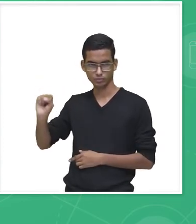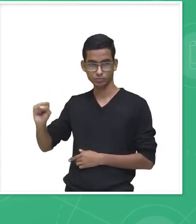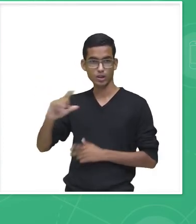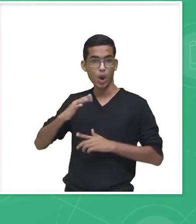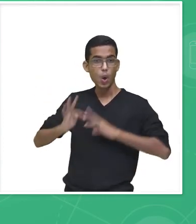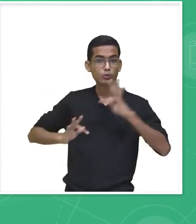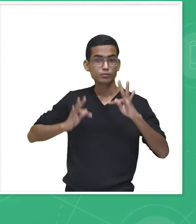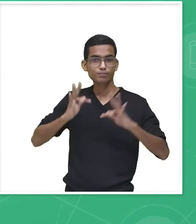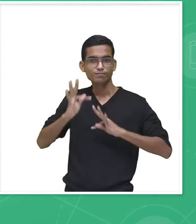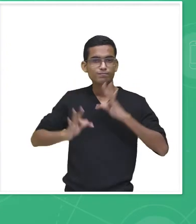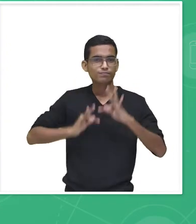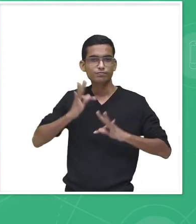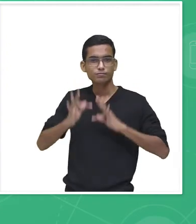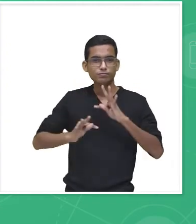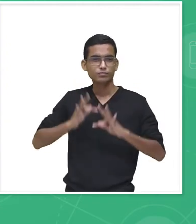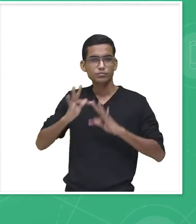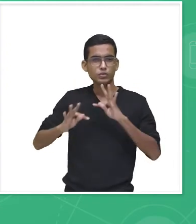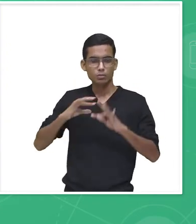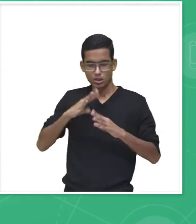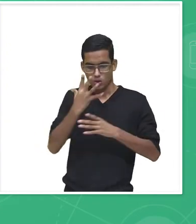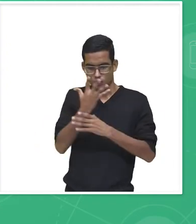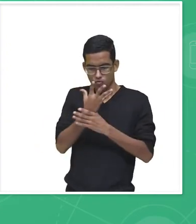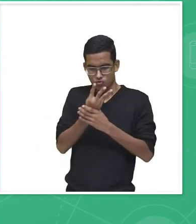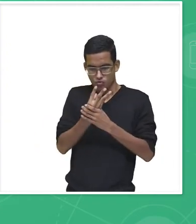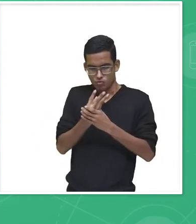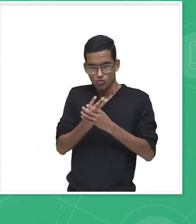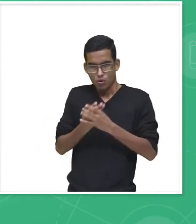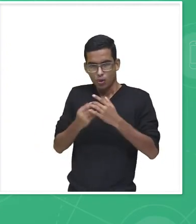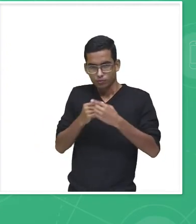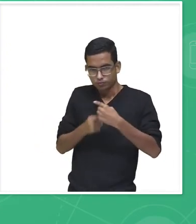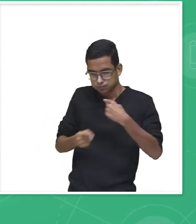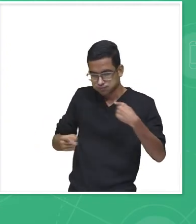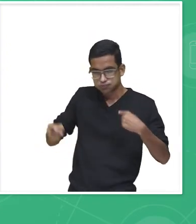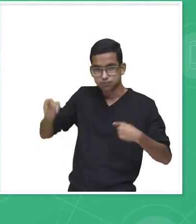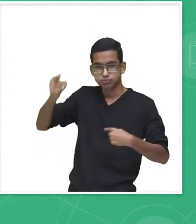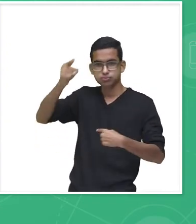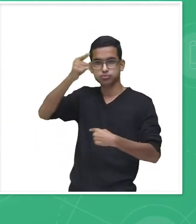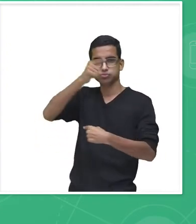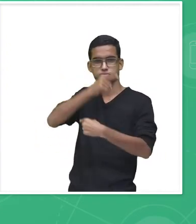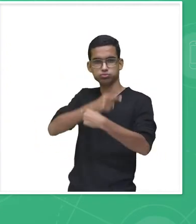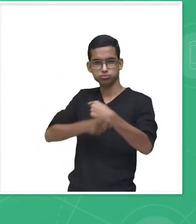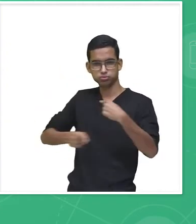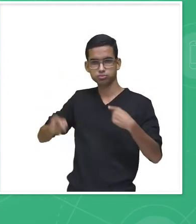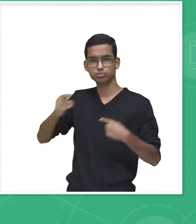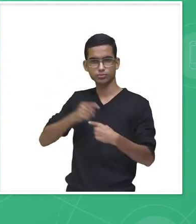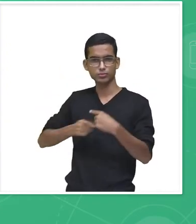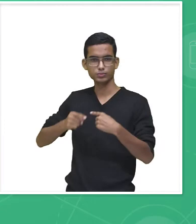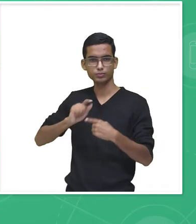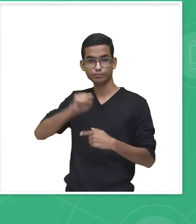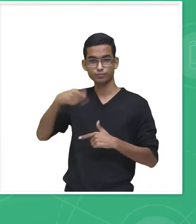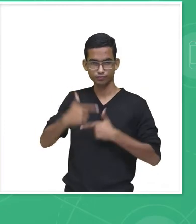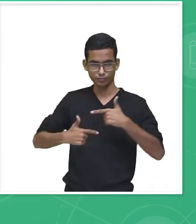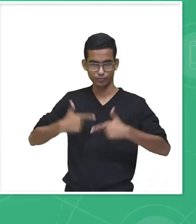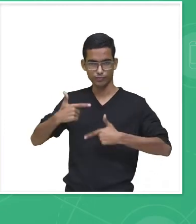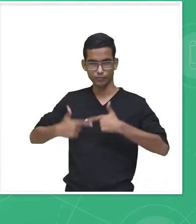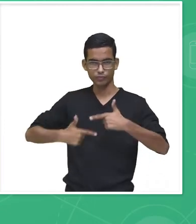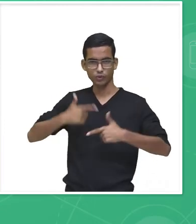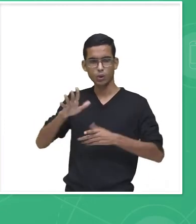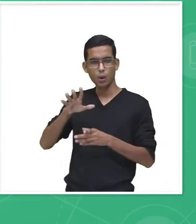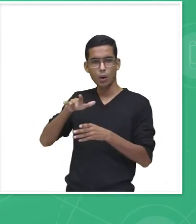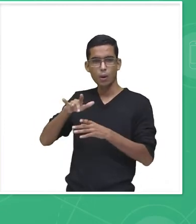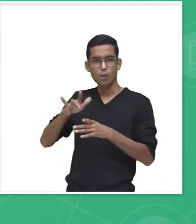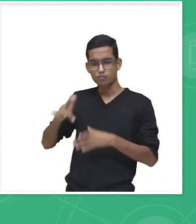filtração do sangue por meio de um rim que artificial Então o que acontece Às vezes a pessoa tem ali é